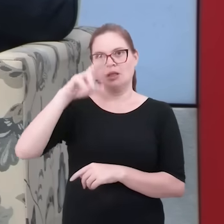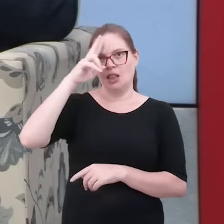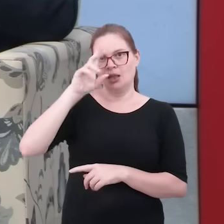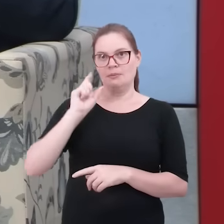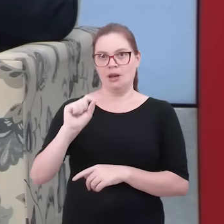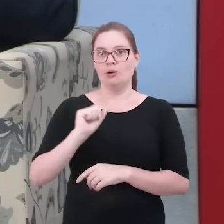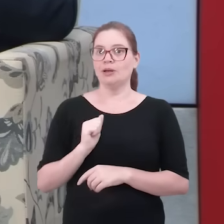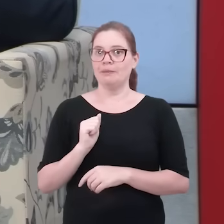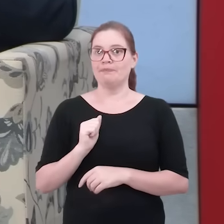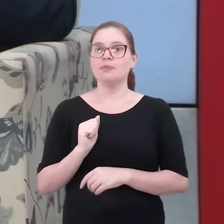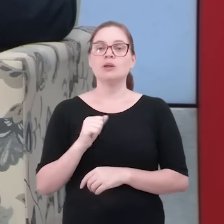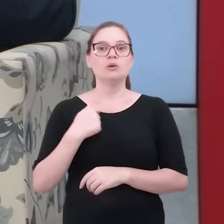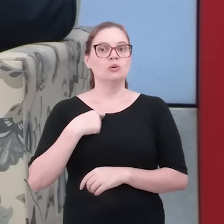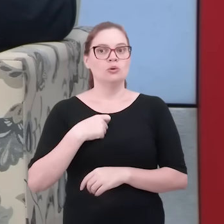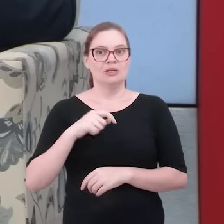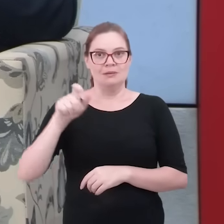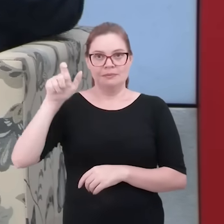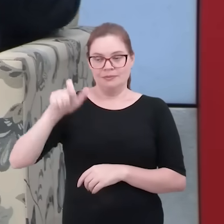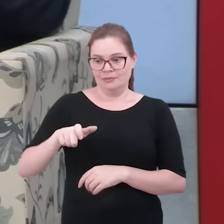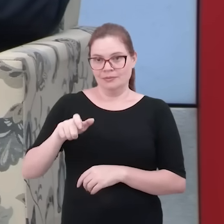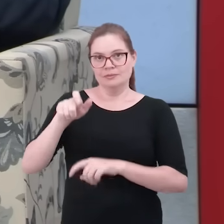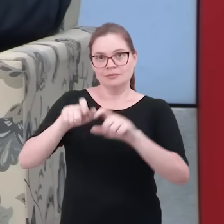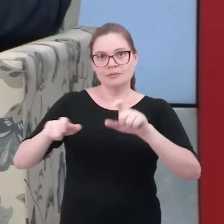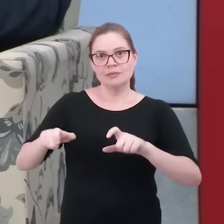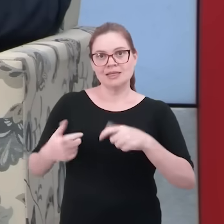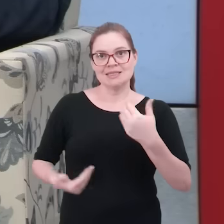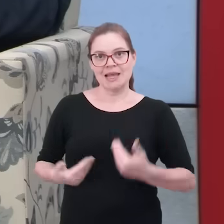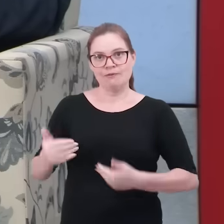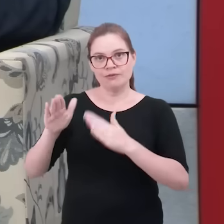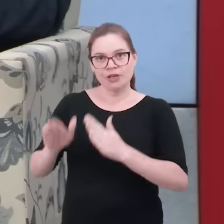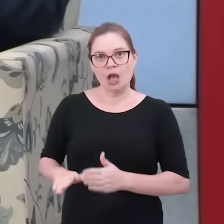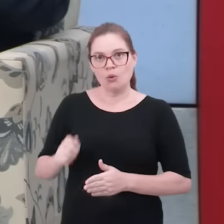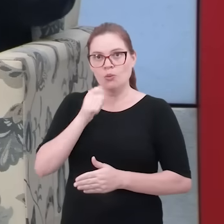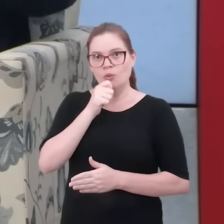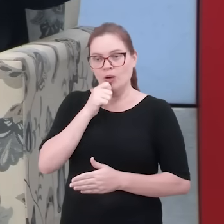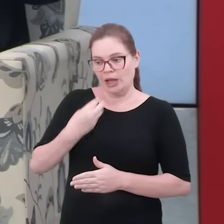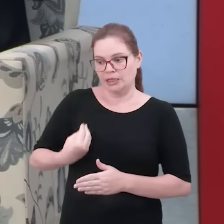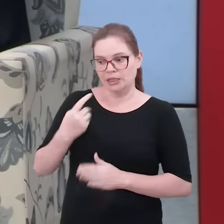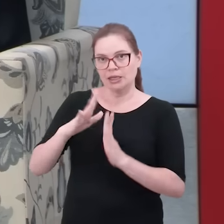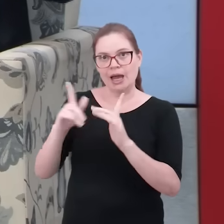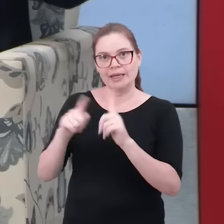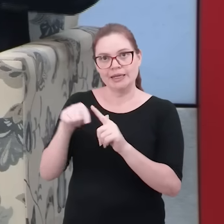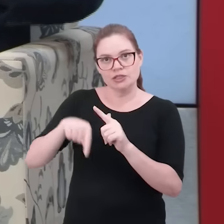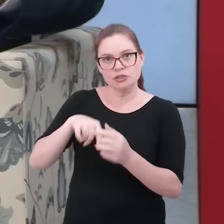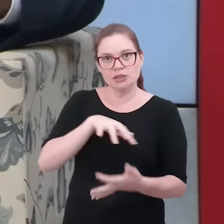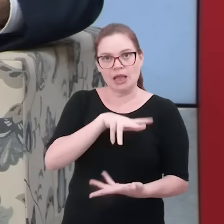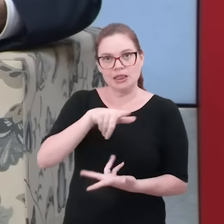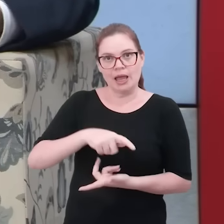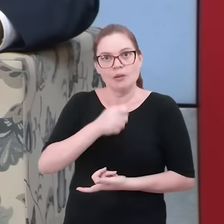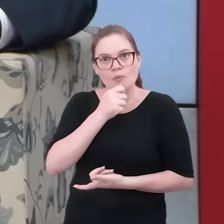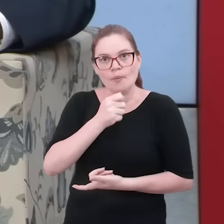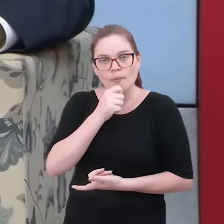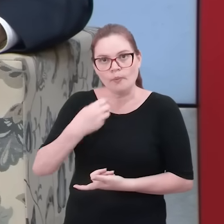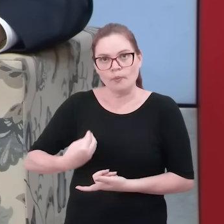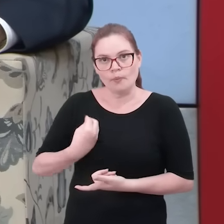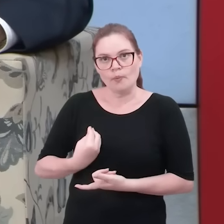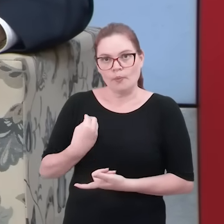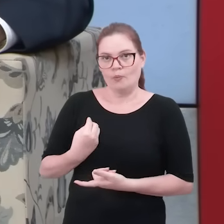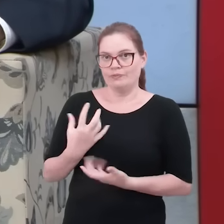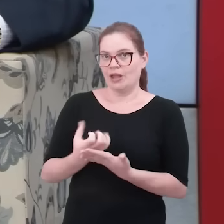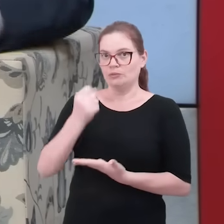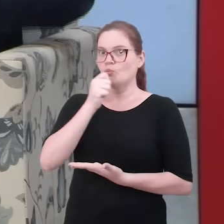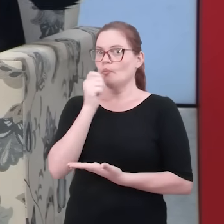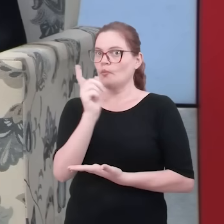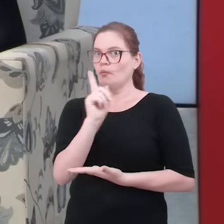não vai permitir sacrifício de animais com a presença da igreja na terra, porque enquanto a igreja está aqui presente na